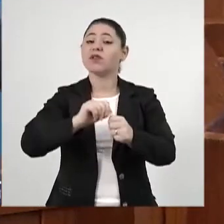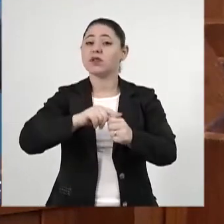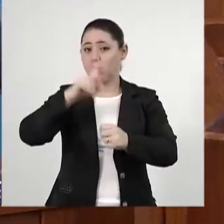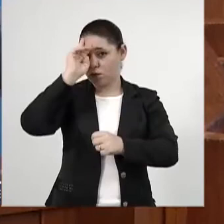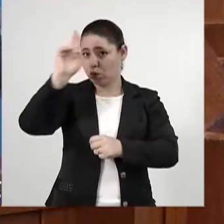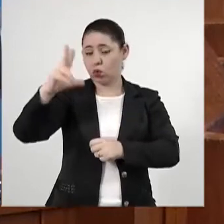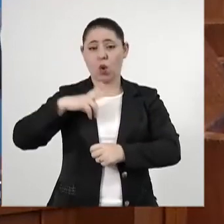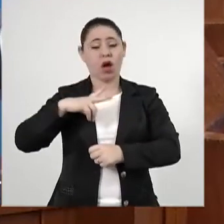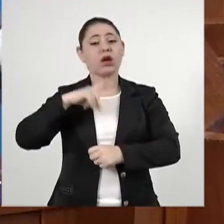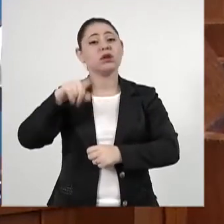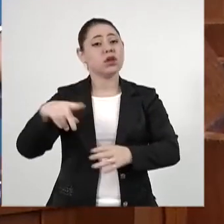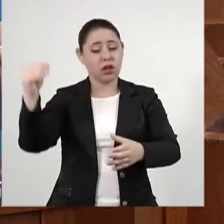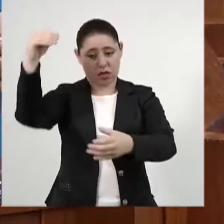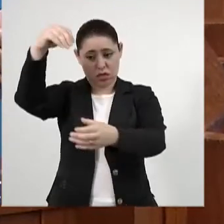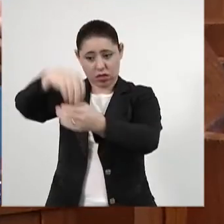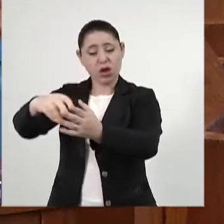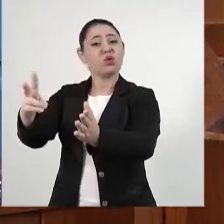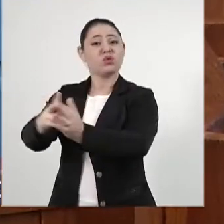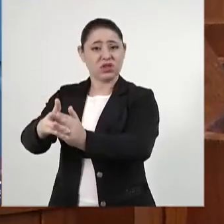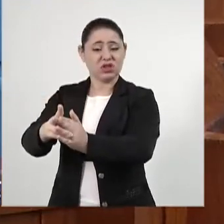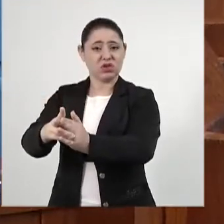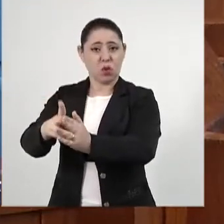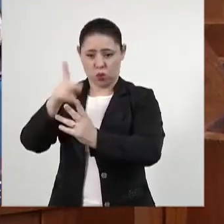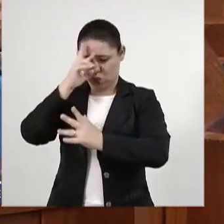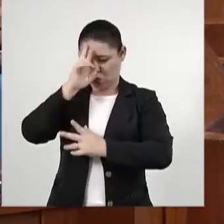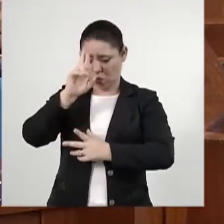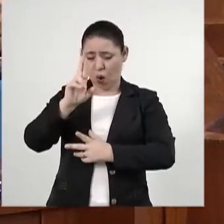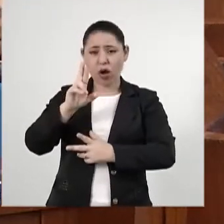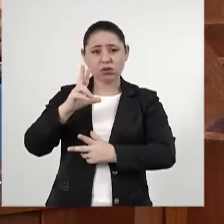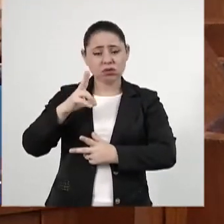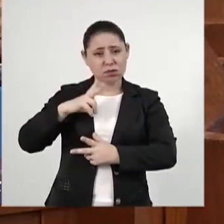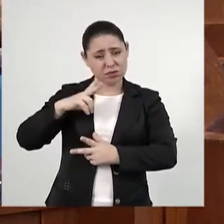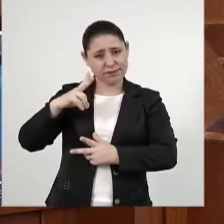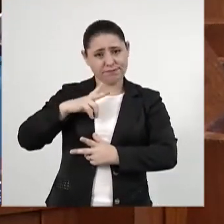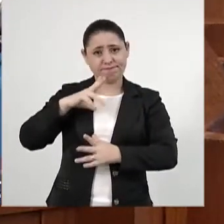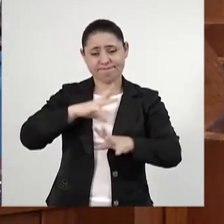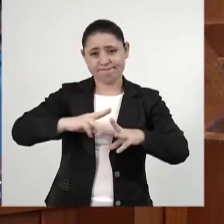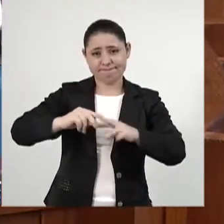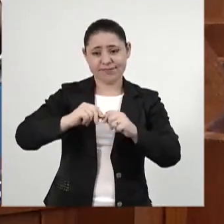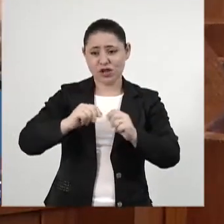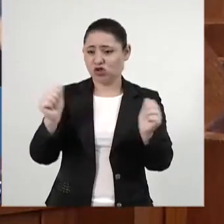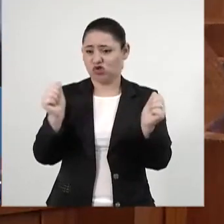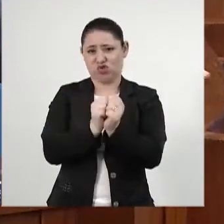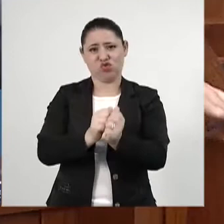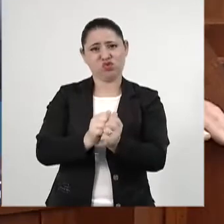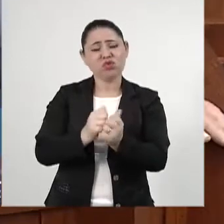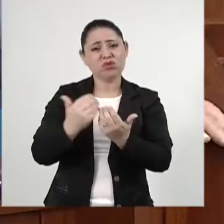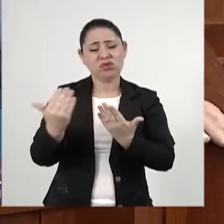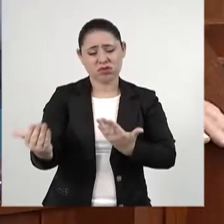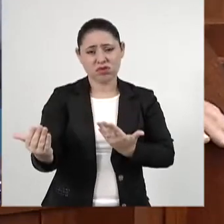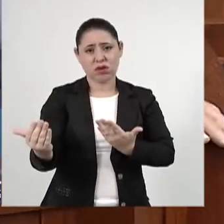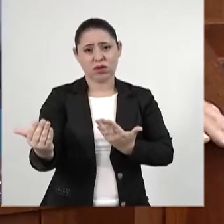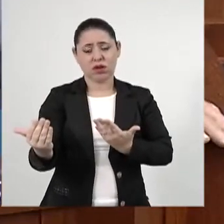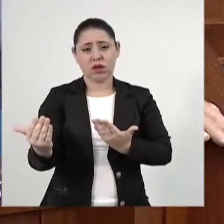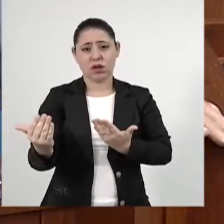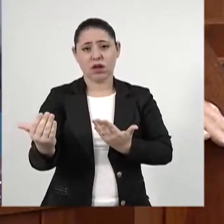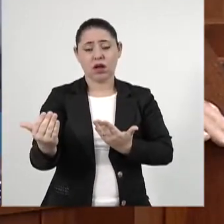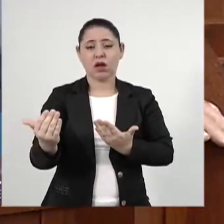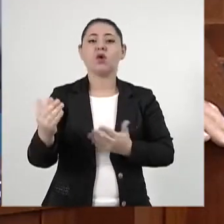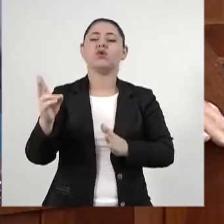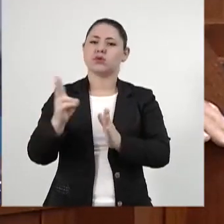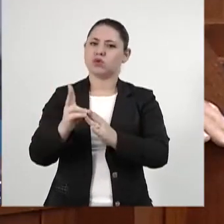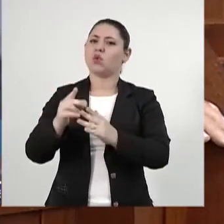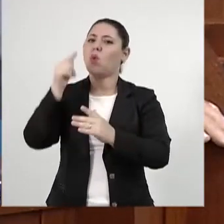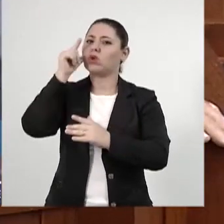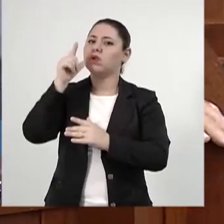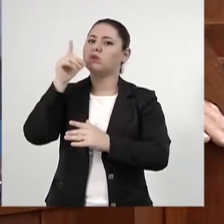índio lá dentro. Quer dizer, as obrigações de cumprir a tramitação do meio ambiente, os 20%,